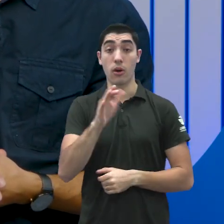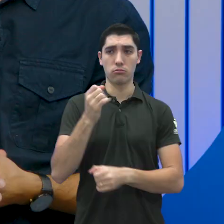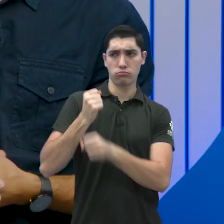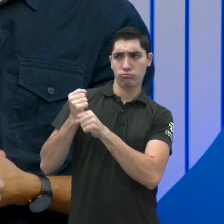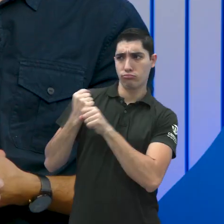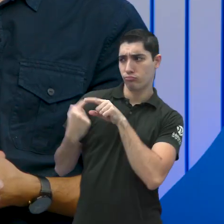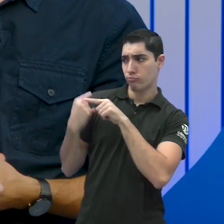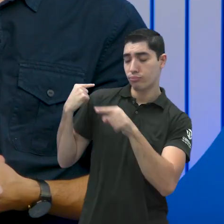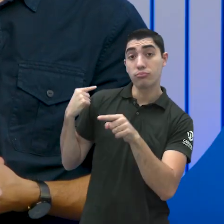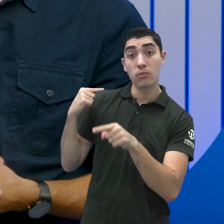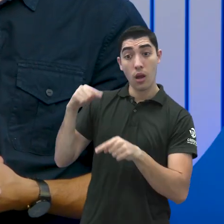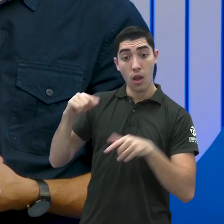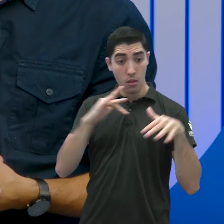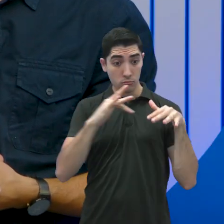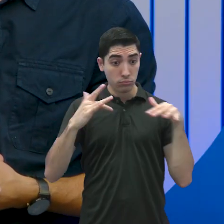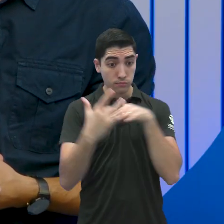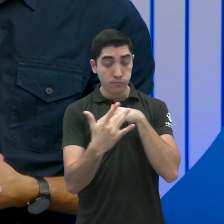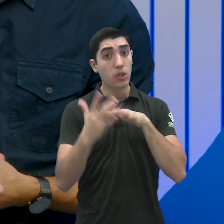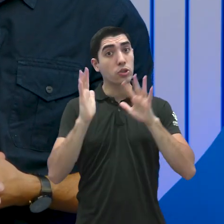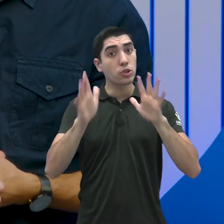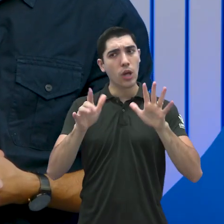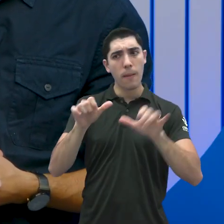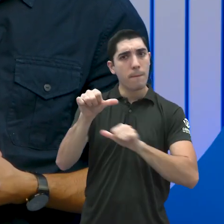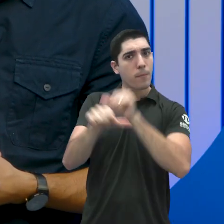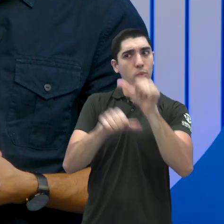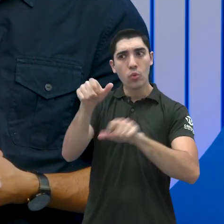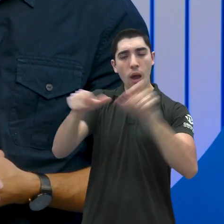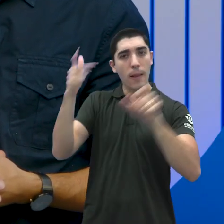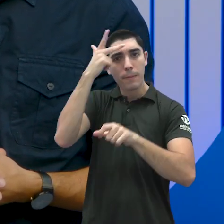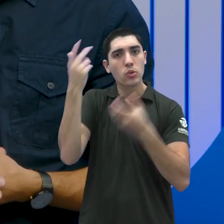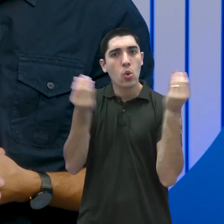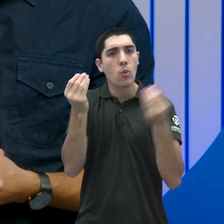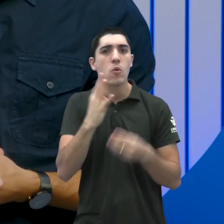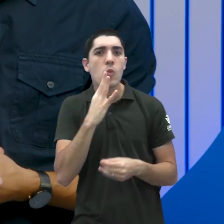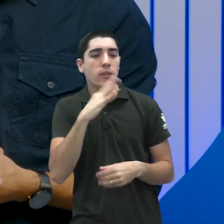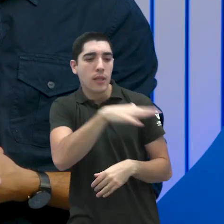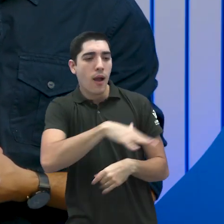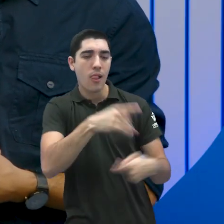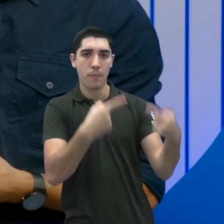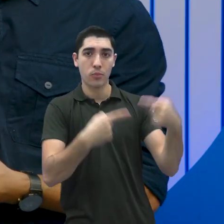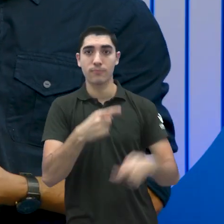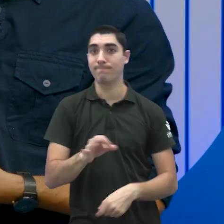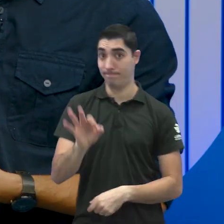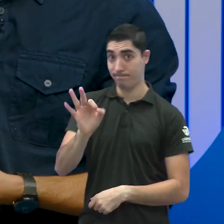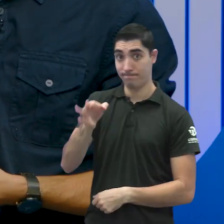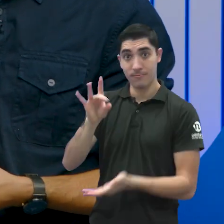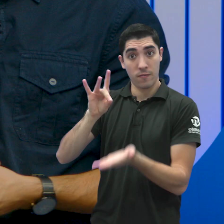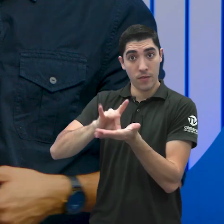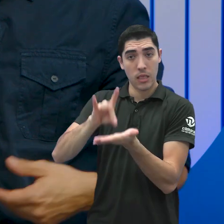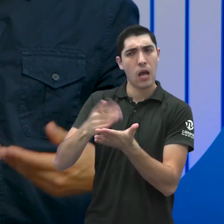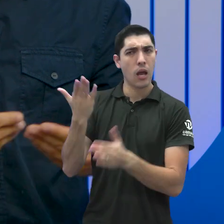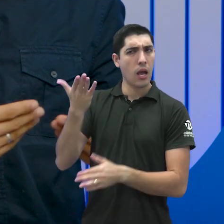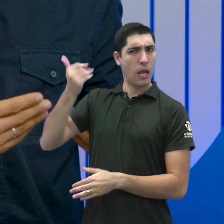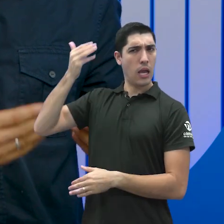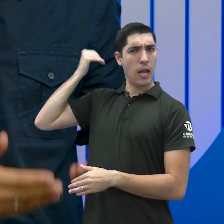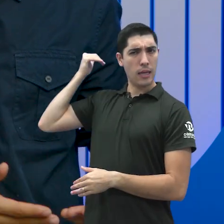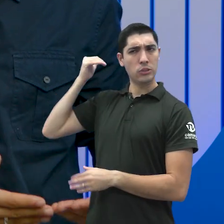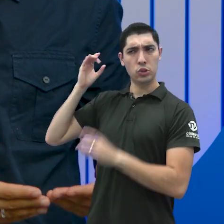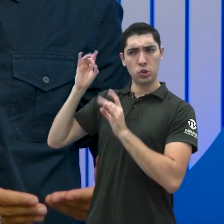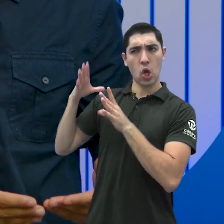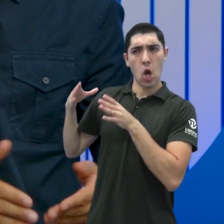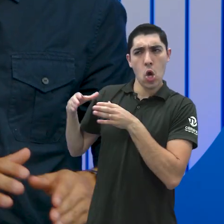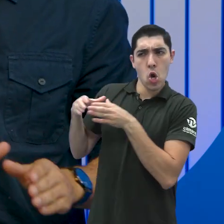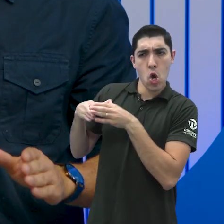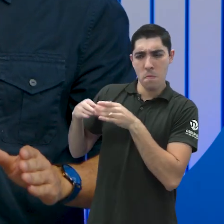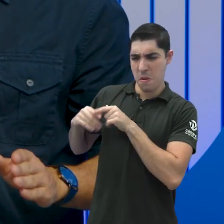sociais transformaram a forma como as pessoas se relacionam com a política, né, Matheus? É isso mesmo, Marvin. Olha, se antes o